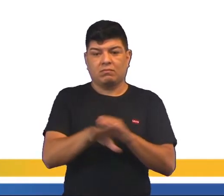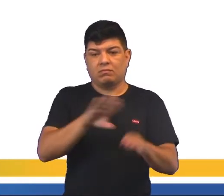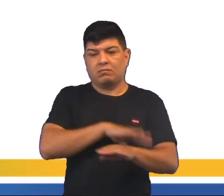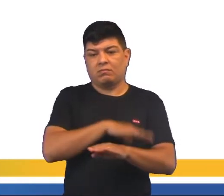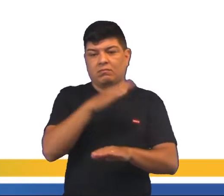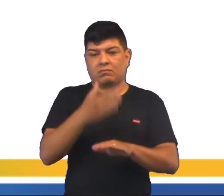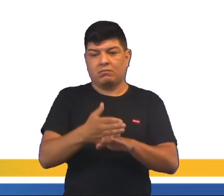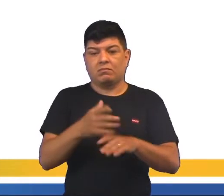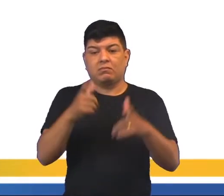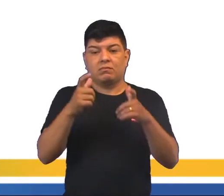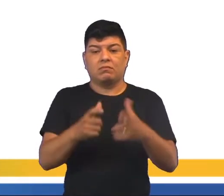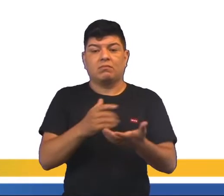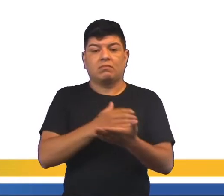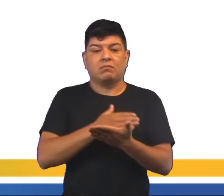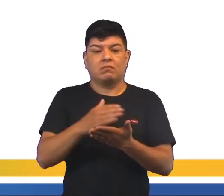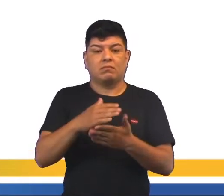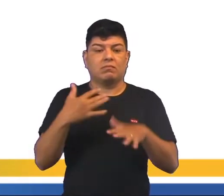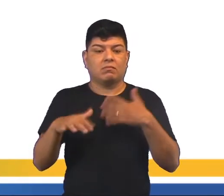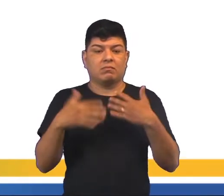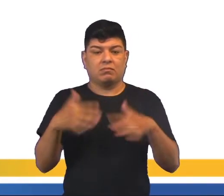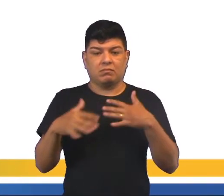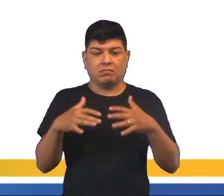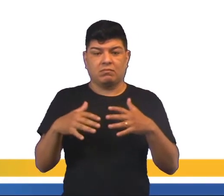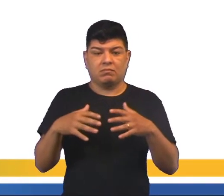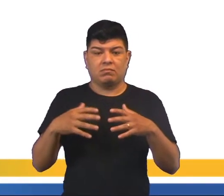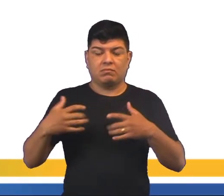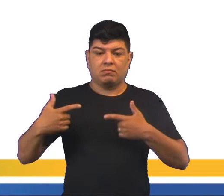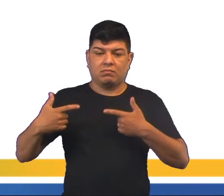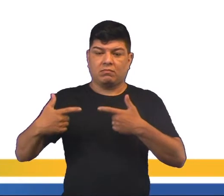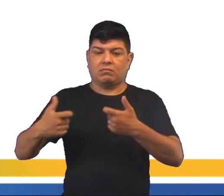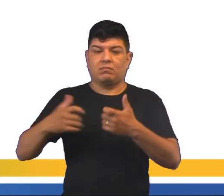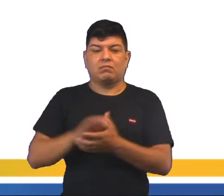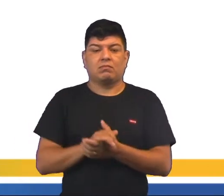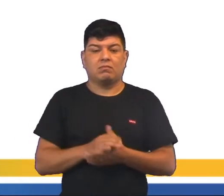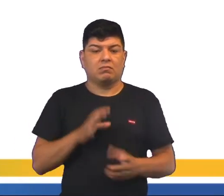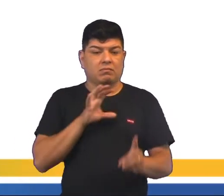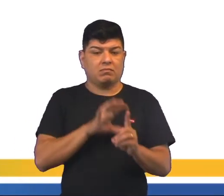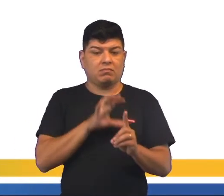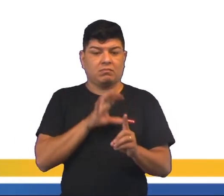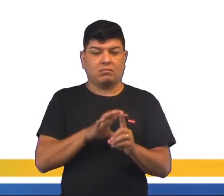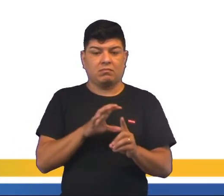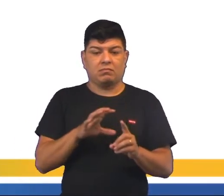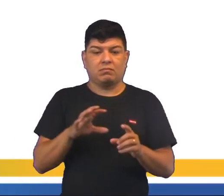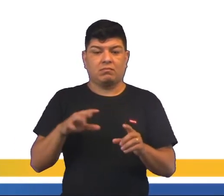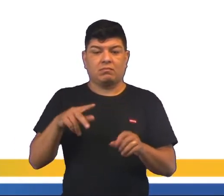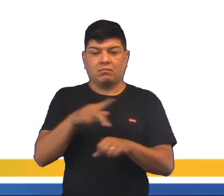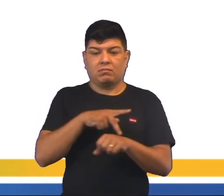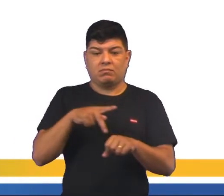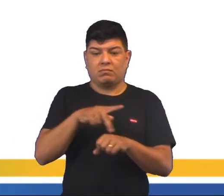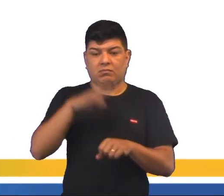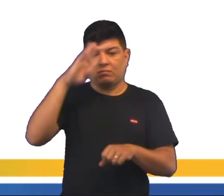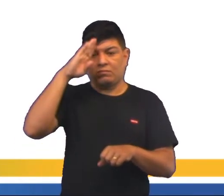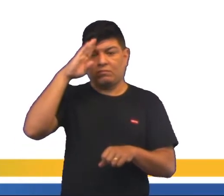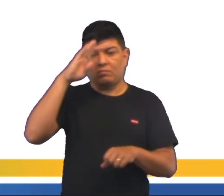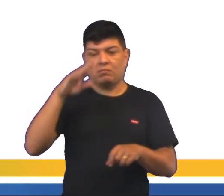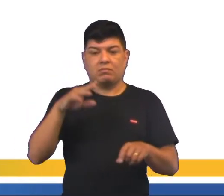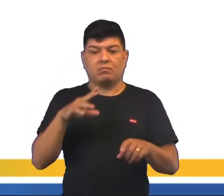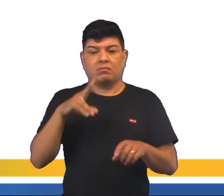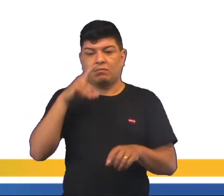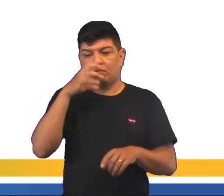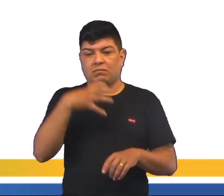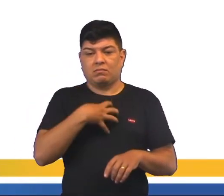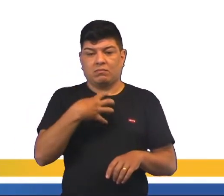refugiados nas montanhas, onde iniciaram o movimento de guerrilha, né? Os motivadores, né? Nacionalismo, militarismo,